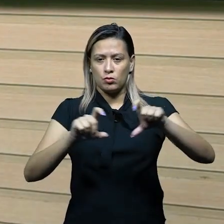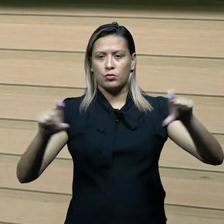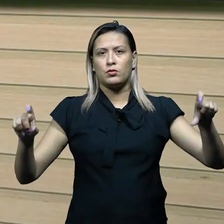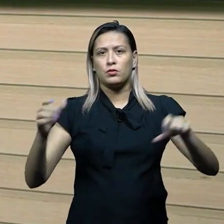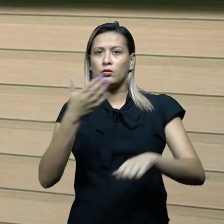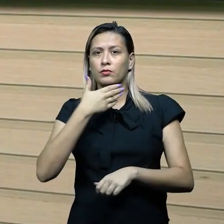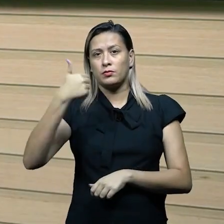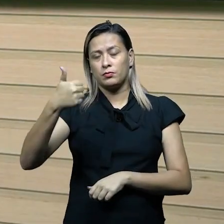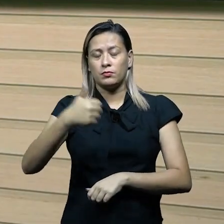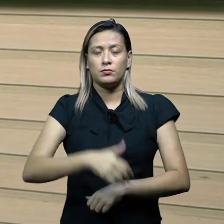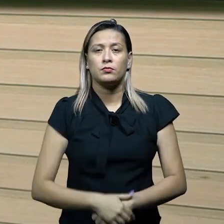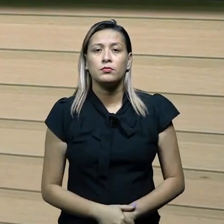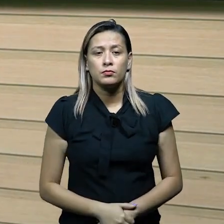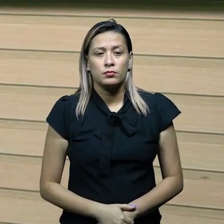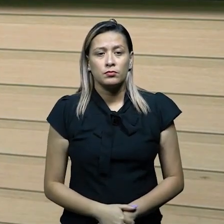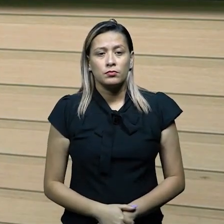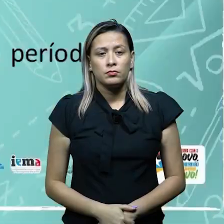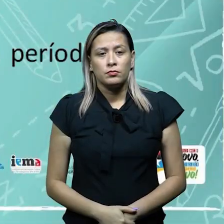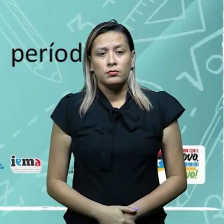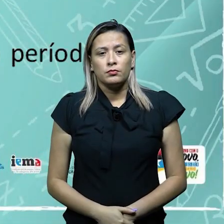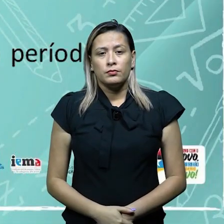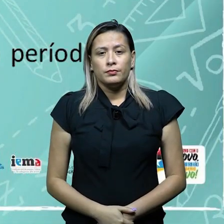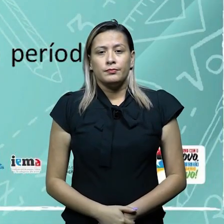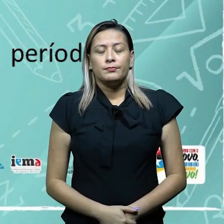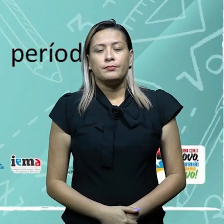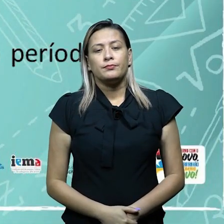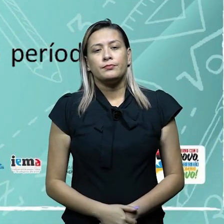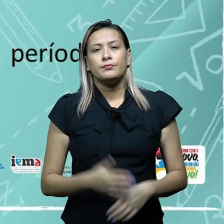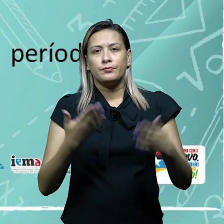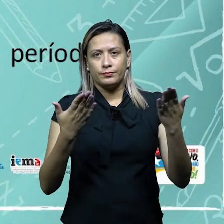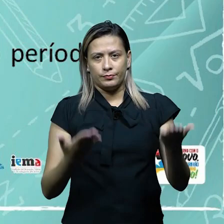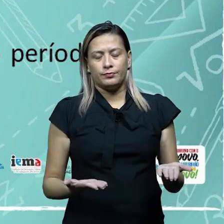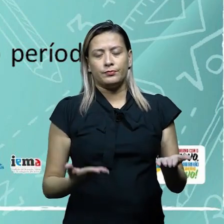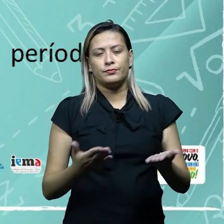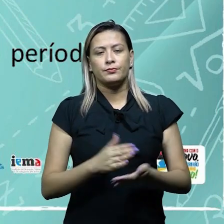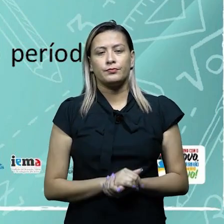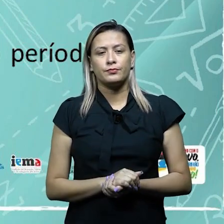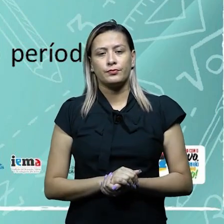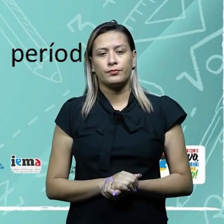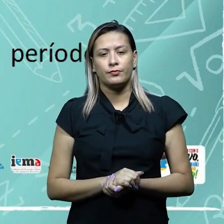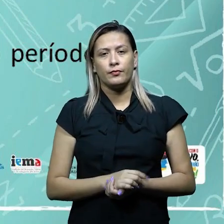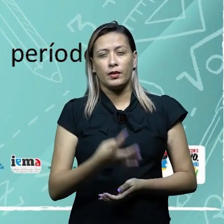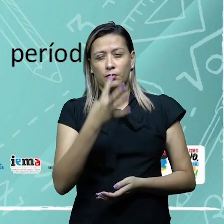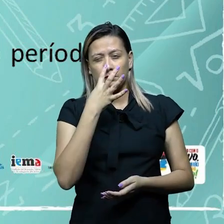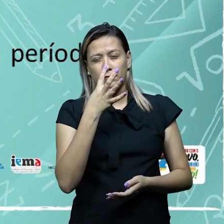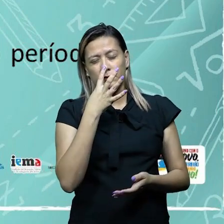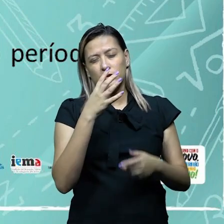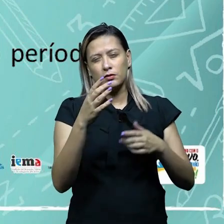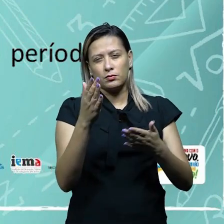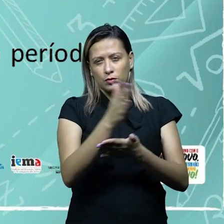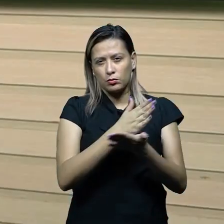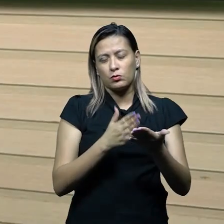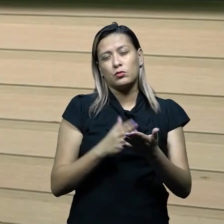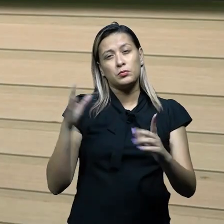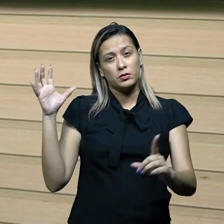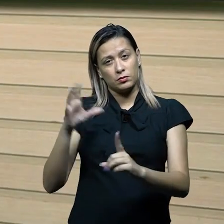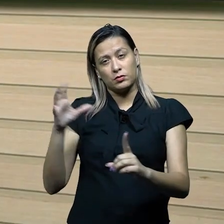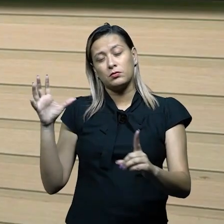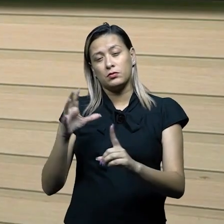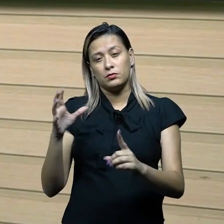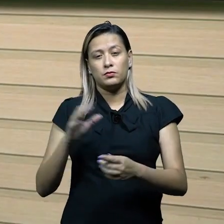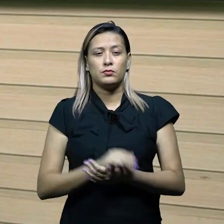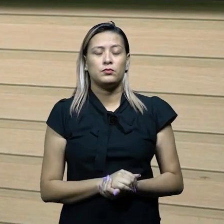empregado na questão da remuneração. Beleza? E aí eu trago algumas observações que elas são importantes e que